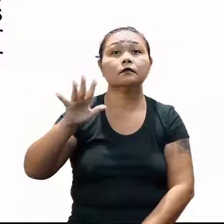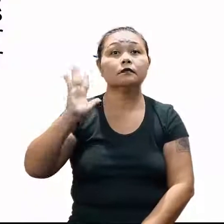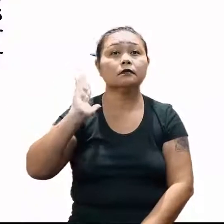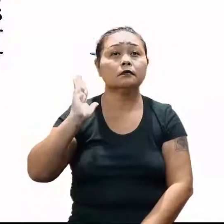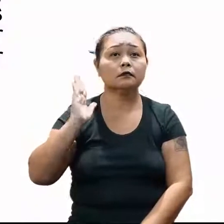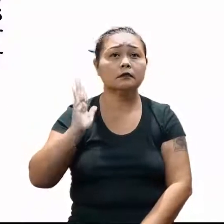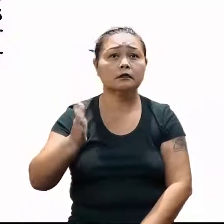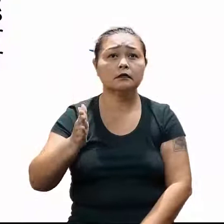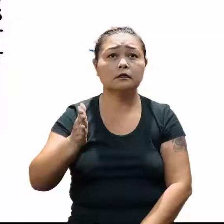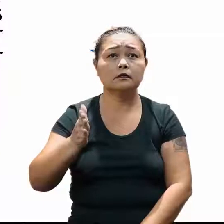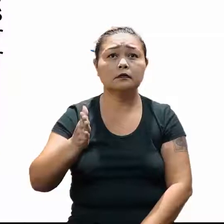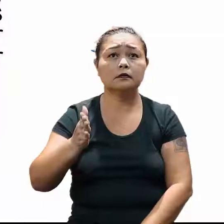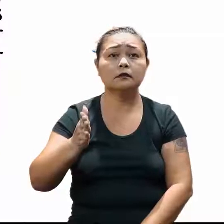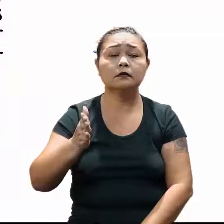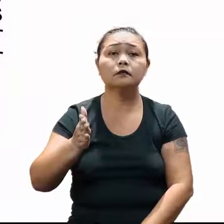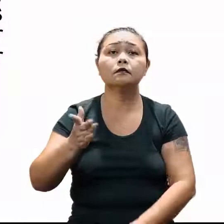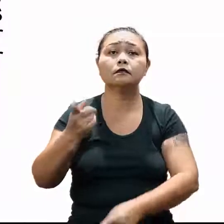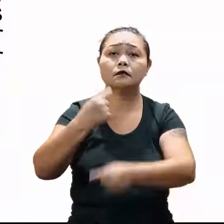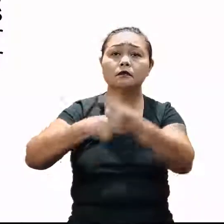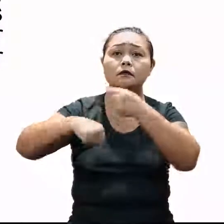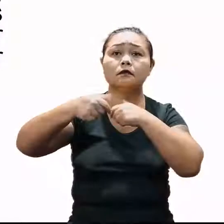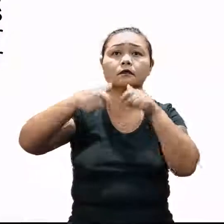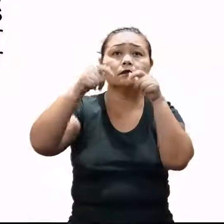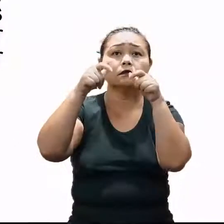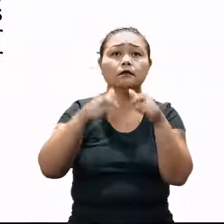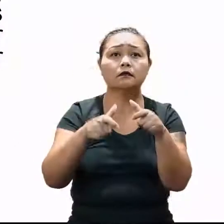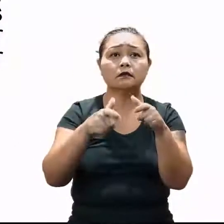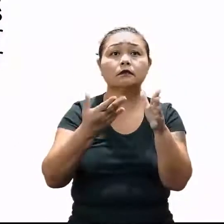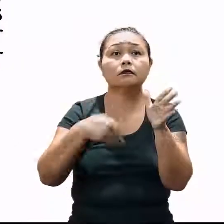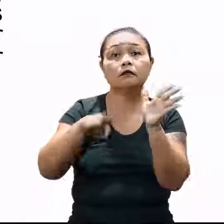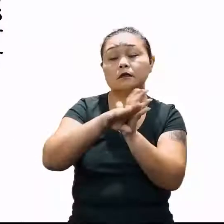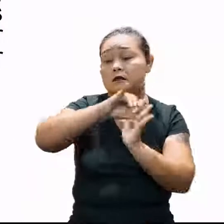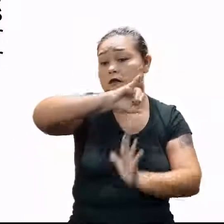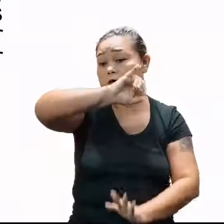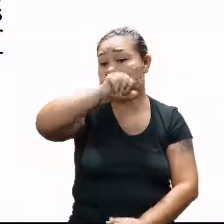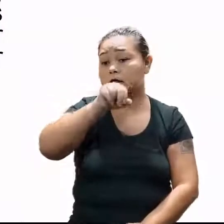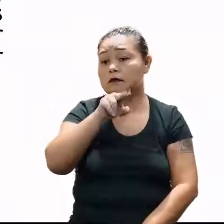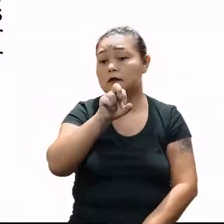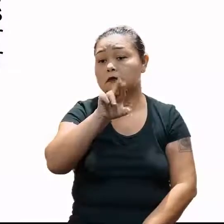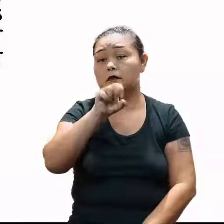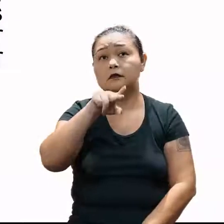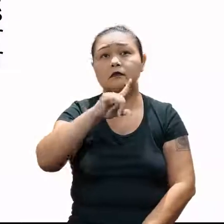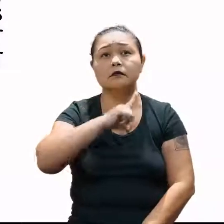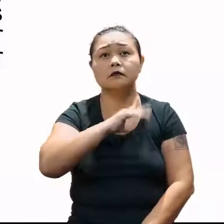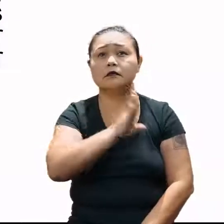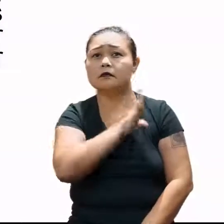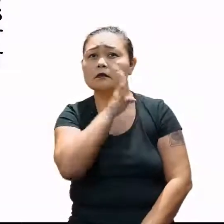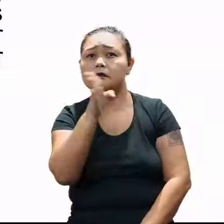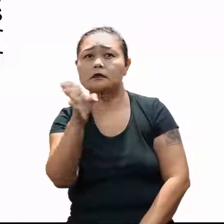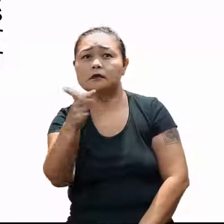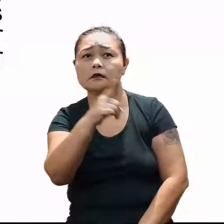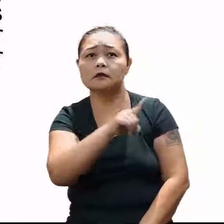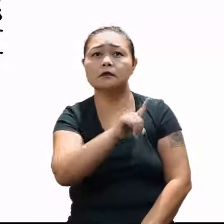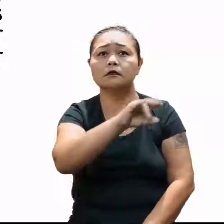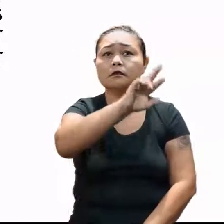estava, regressa ao lugar após ter chegado ao Juruena. A expedição passou pelos vilarejos de Guia,